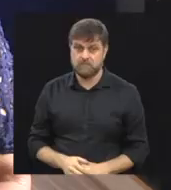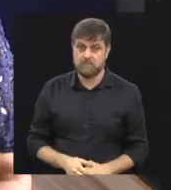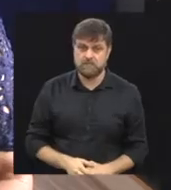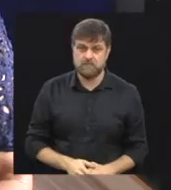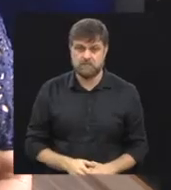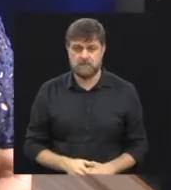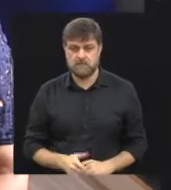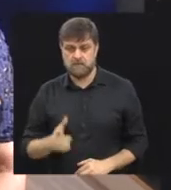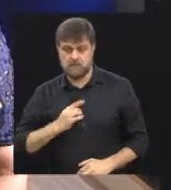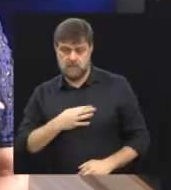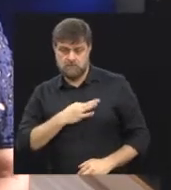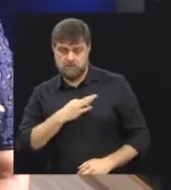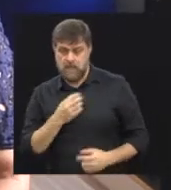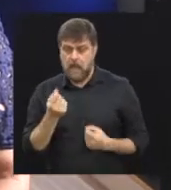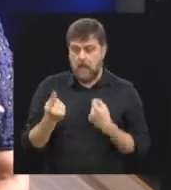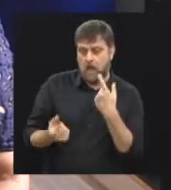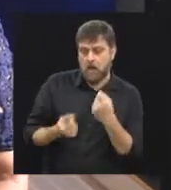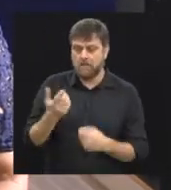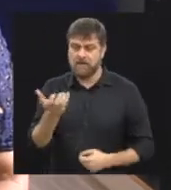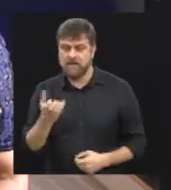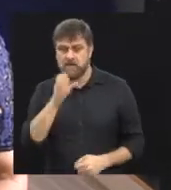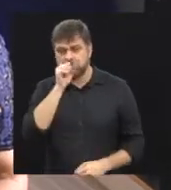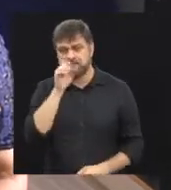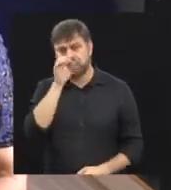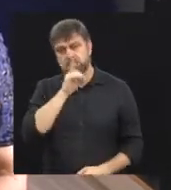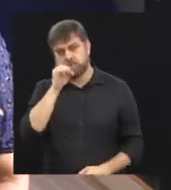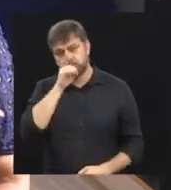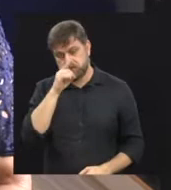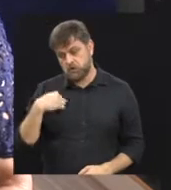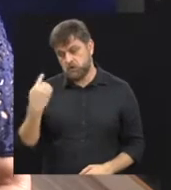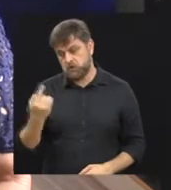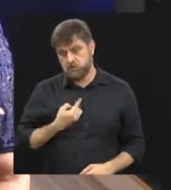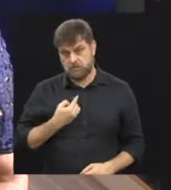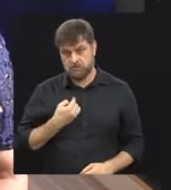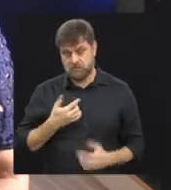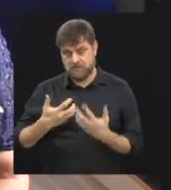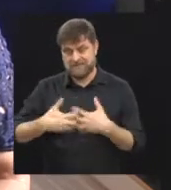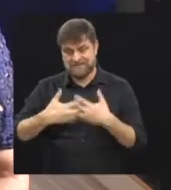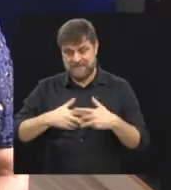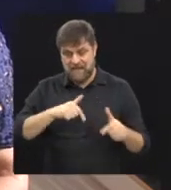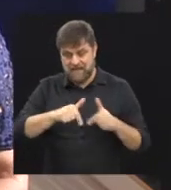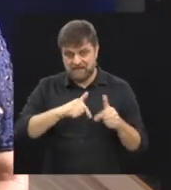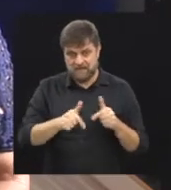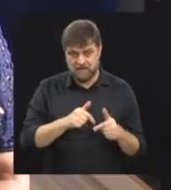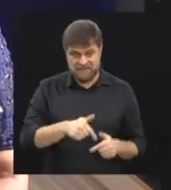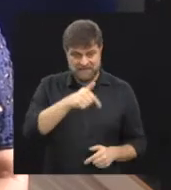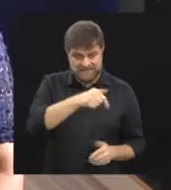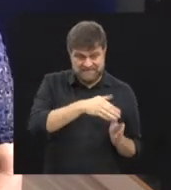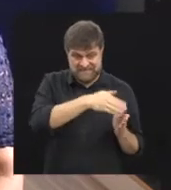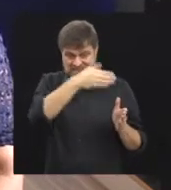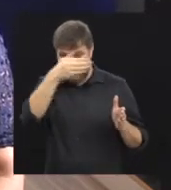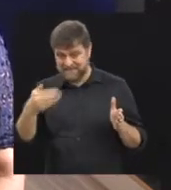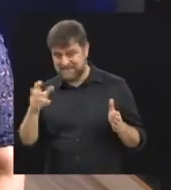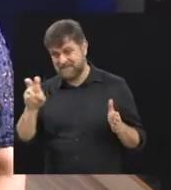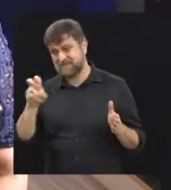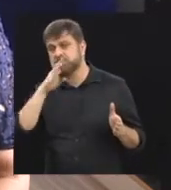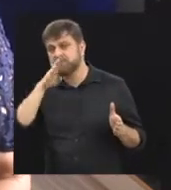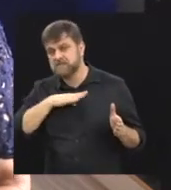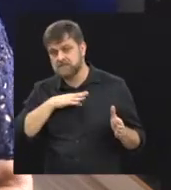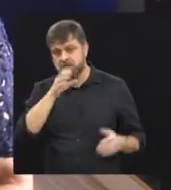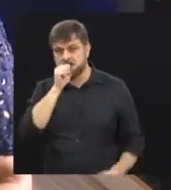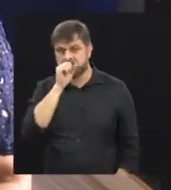complexidade. Alguns voluntários ligam, mas eu quero final de semana. A casa só funciona das 7 às 17 horas,